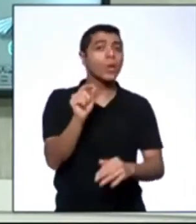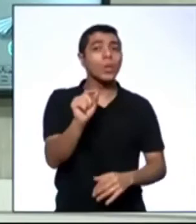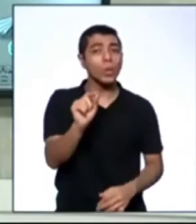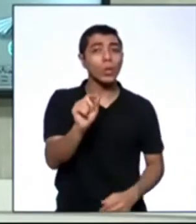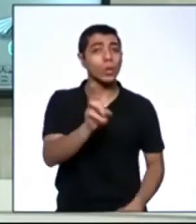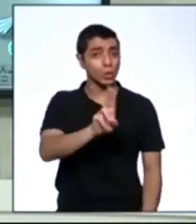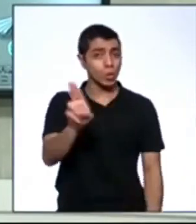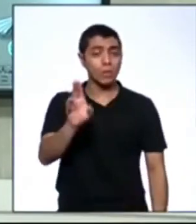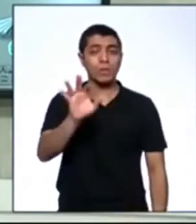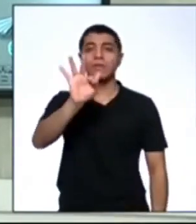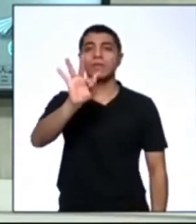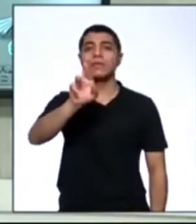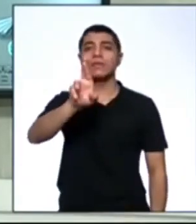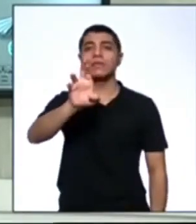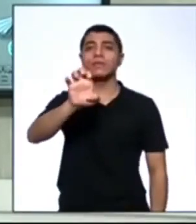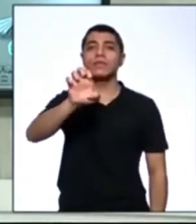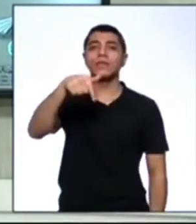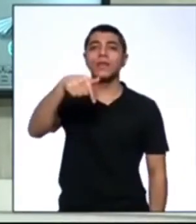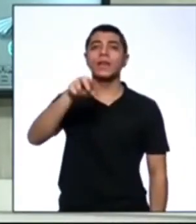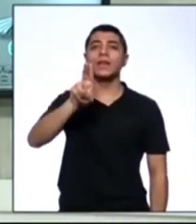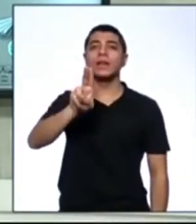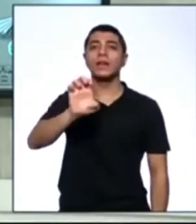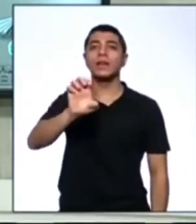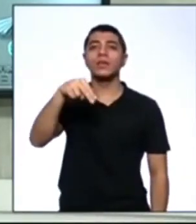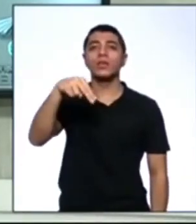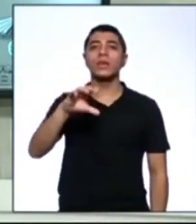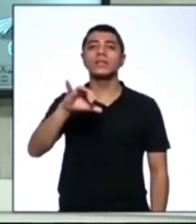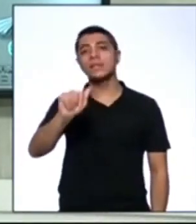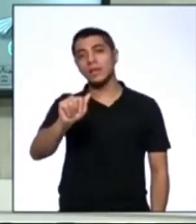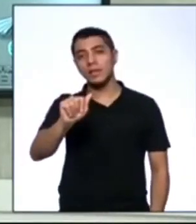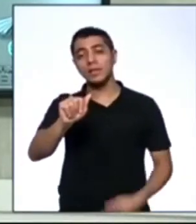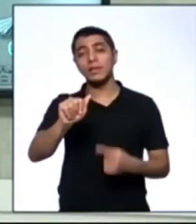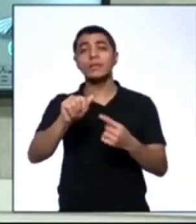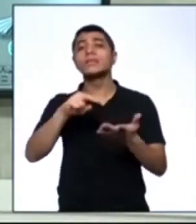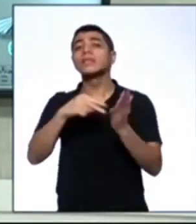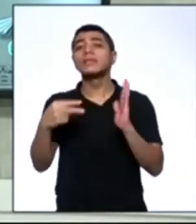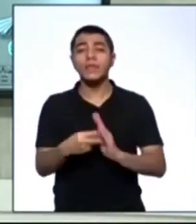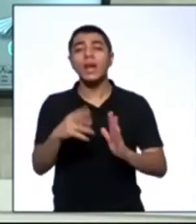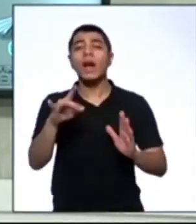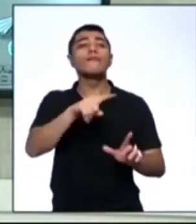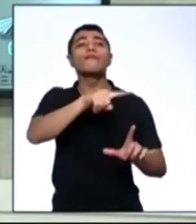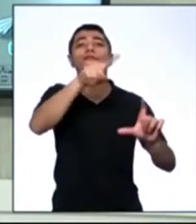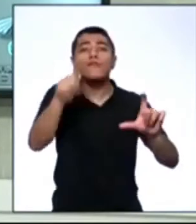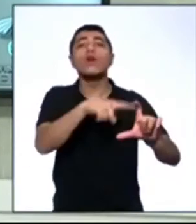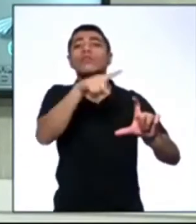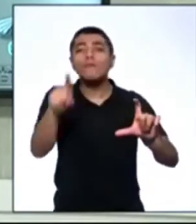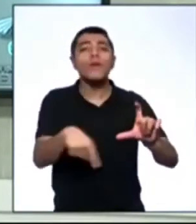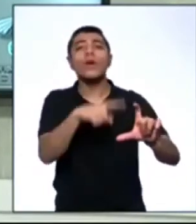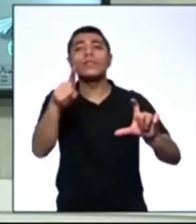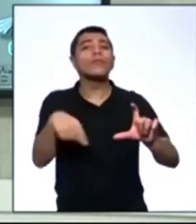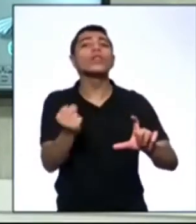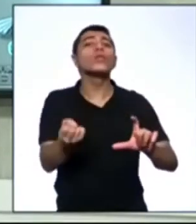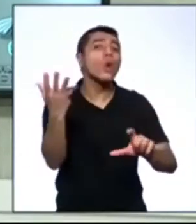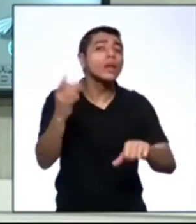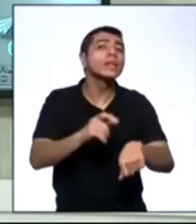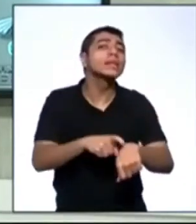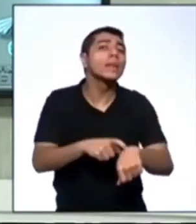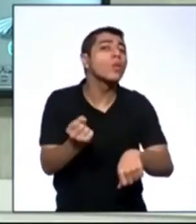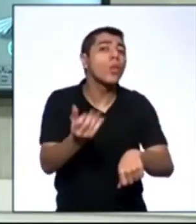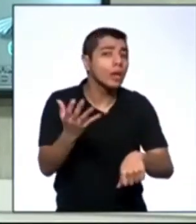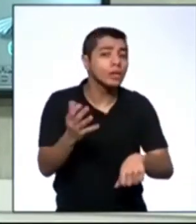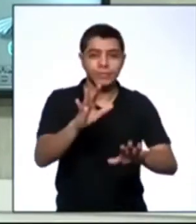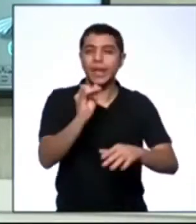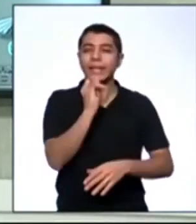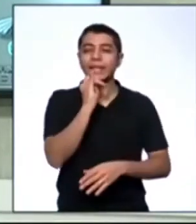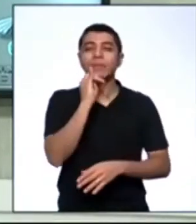grandeza que indica número de voltas por intervalo de tempo. Por exemplo, o ventilador está girando com frequência de 5 voltas por